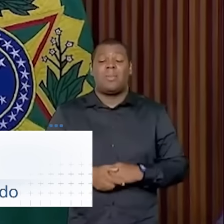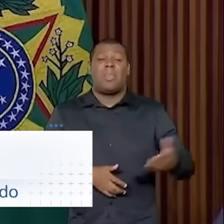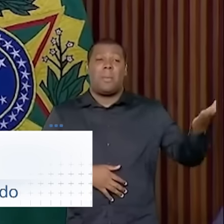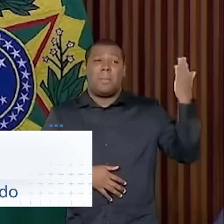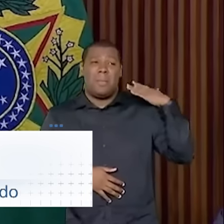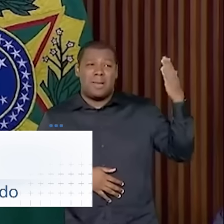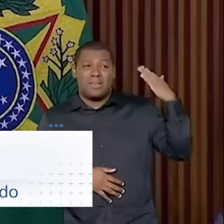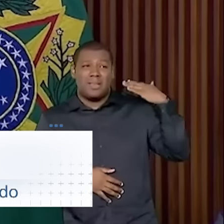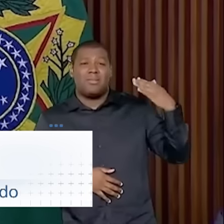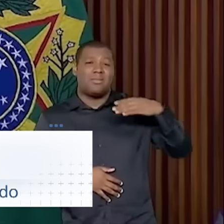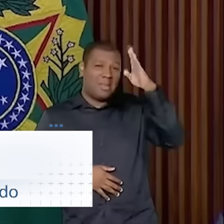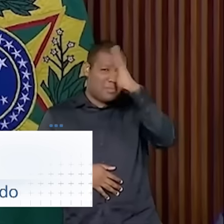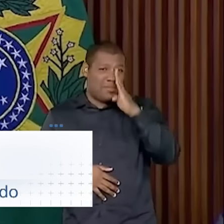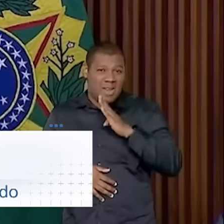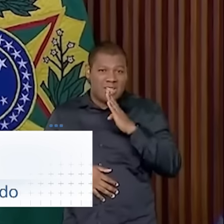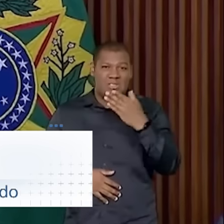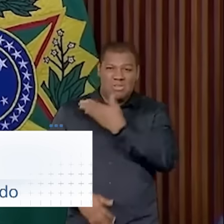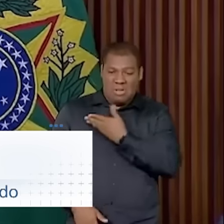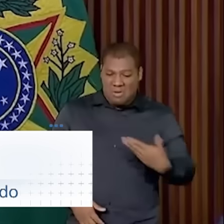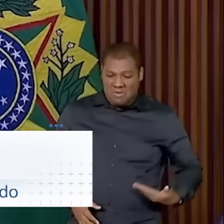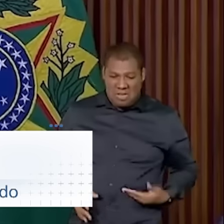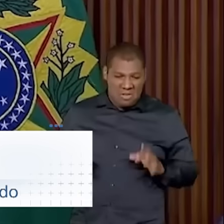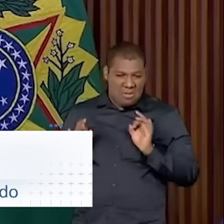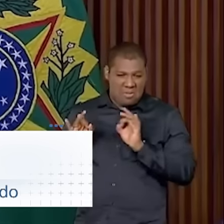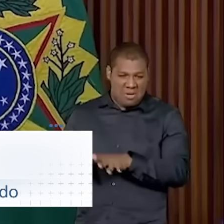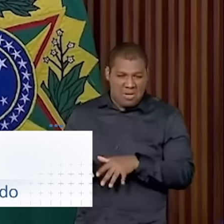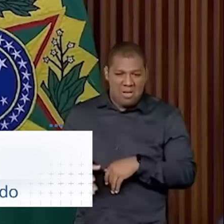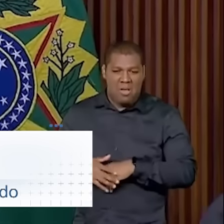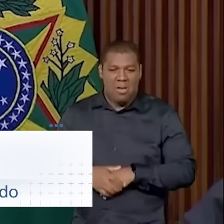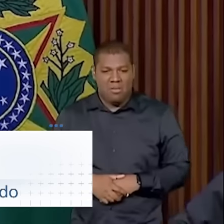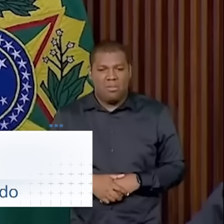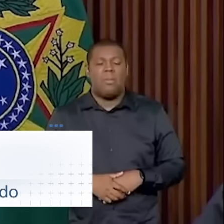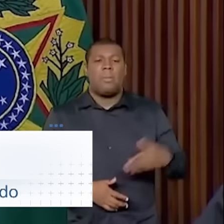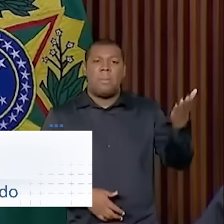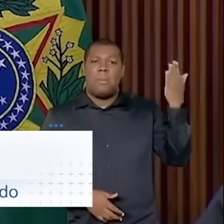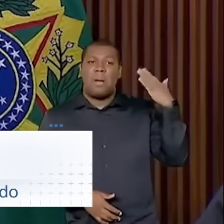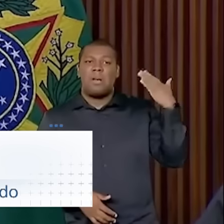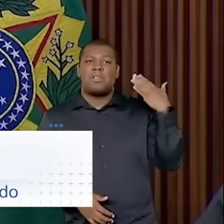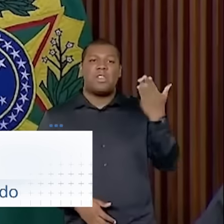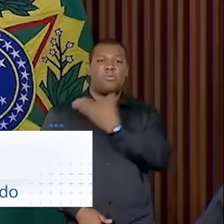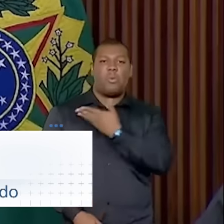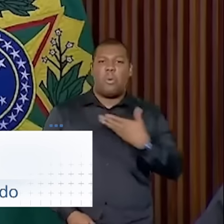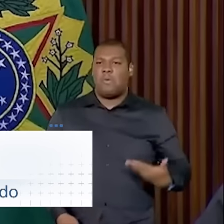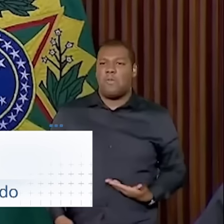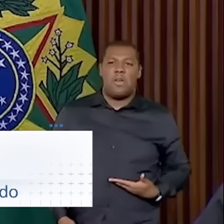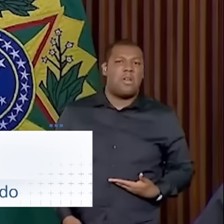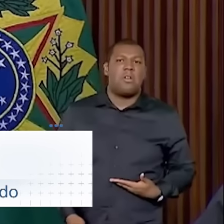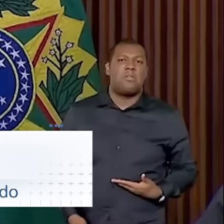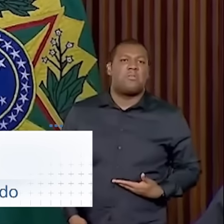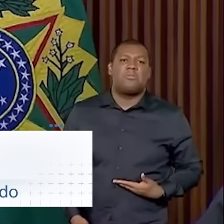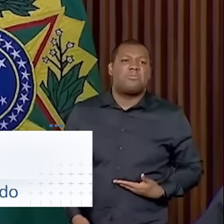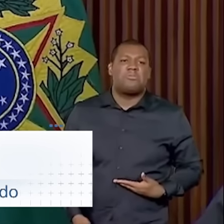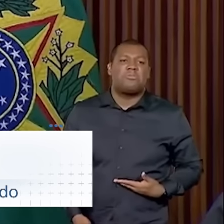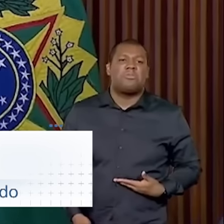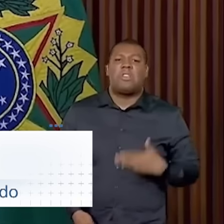estava totalmente abandonado. O governo anterior, como vocês sabem, ele nunca se preocupou em governar esse país.